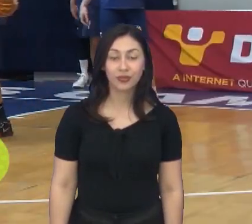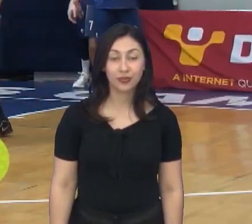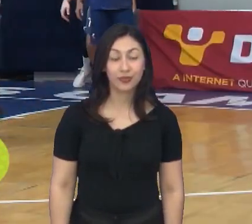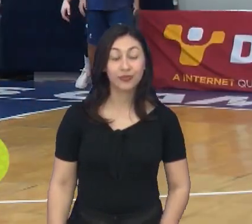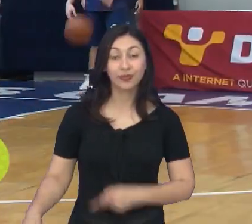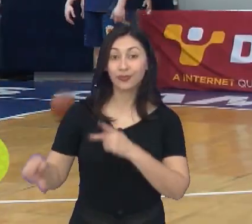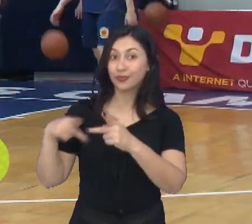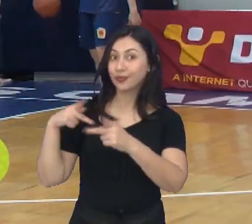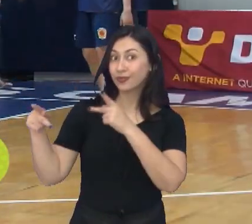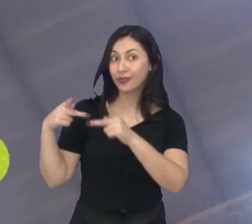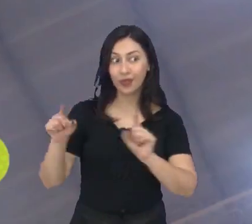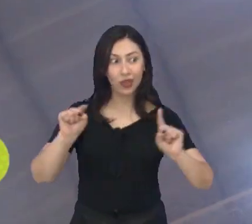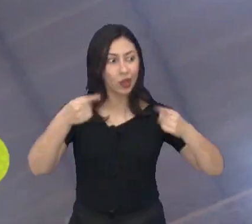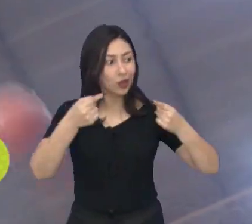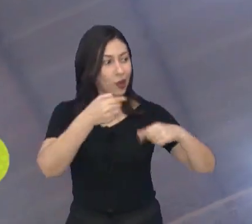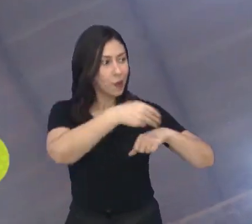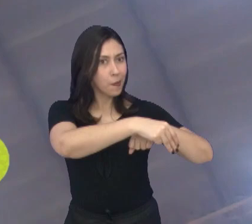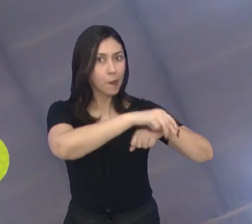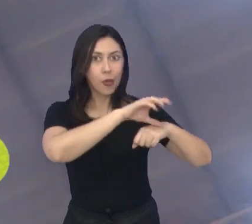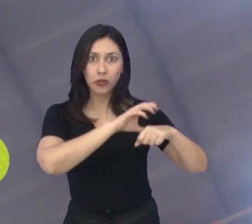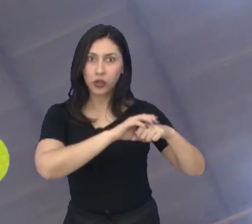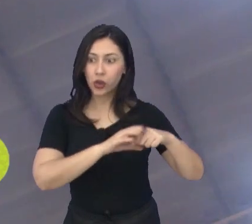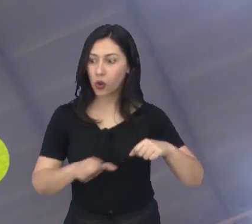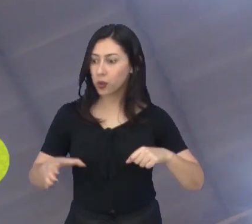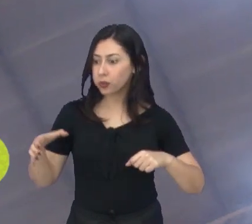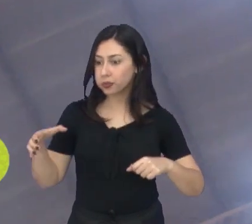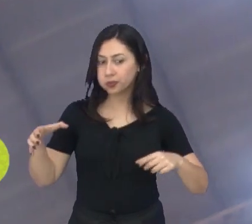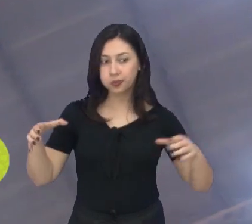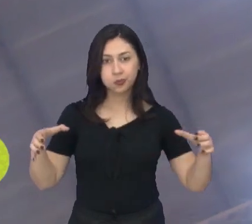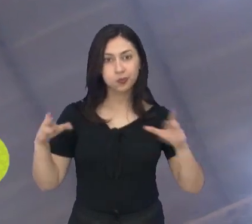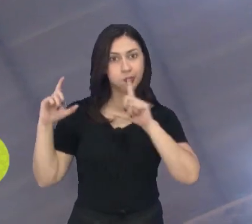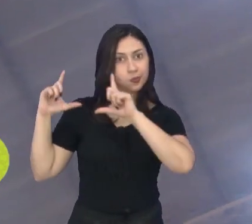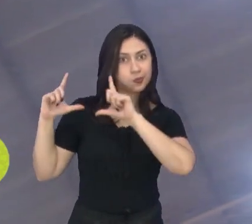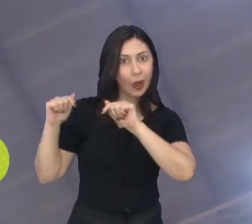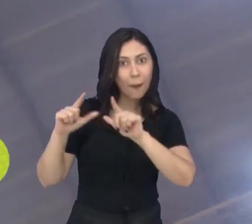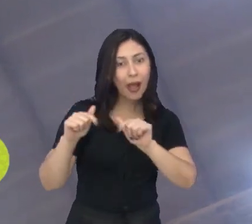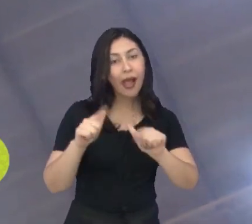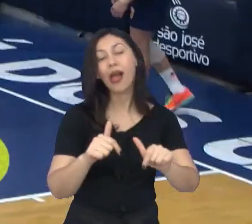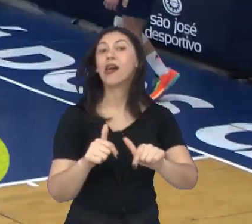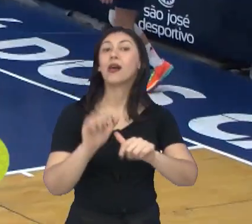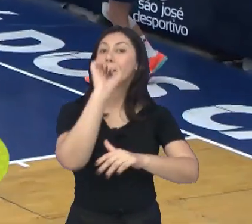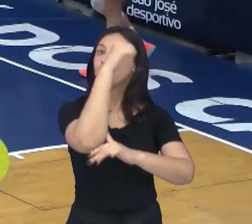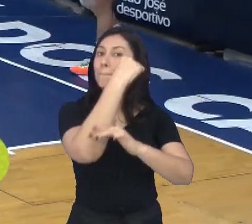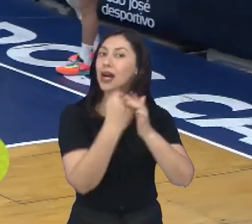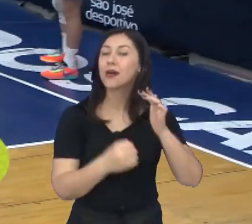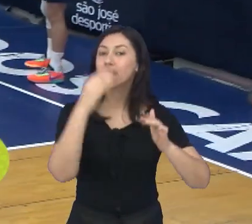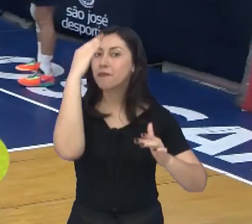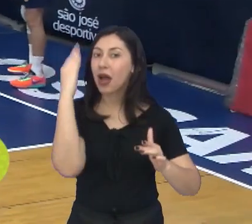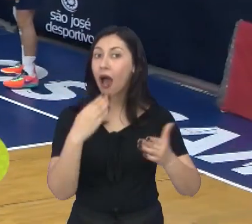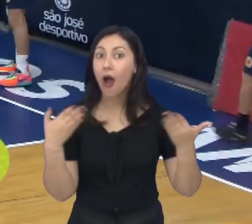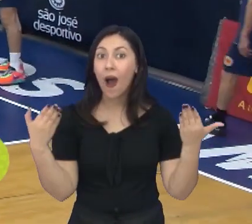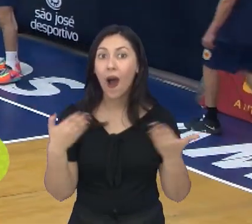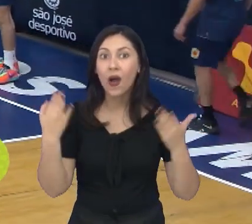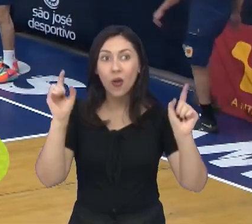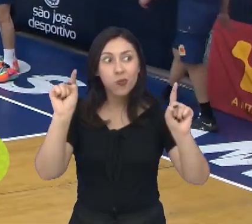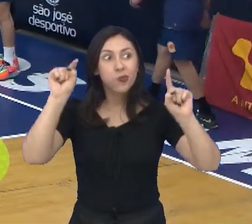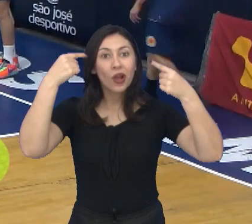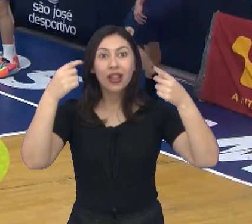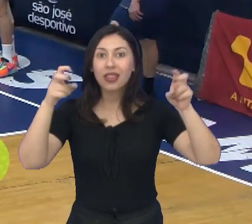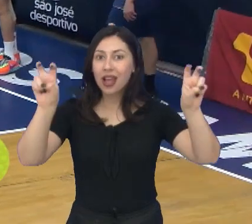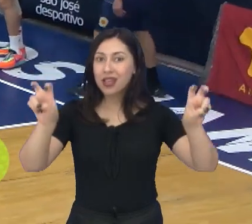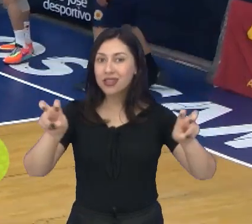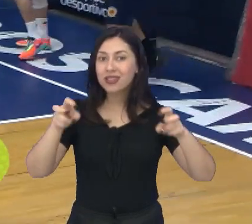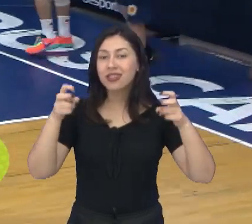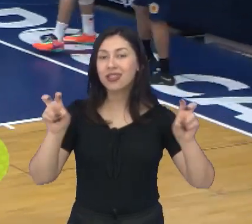São José e Mogi, duas equipes tradicionais do basquetebol brasileiro, duelam hoje pela 5ª rodada